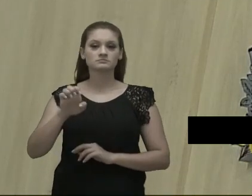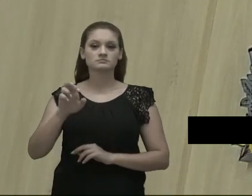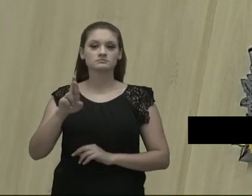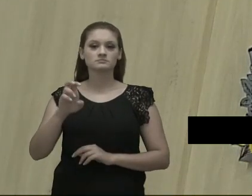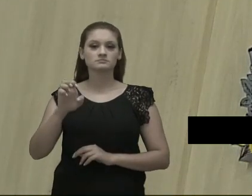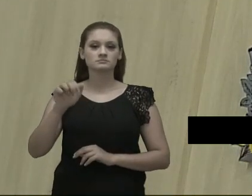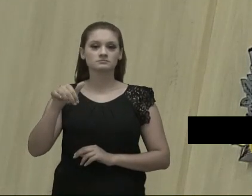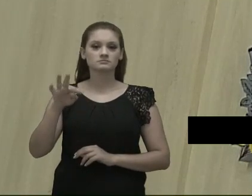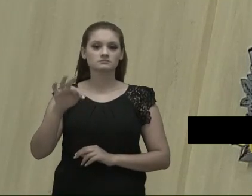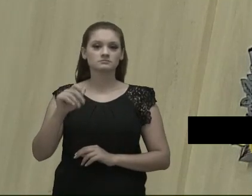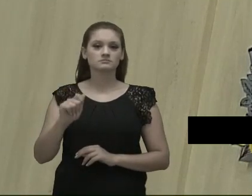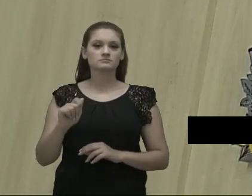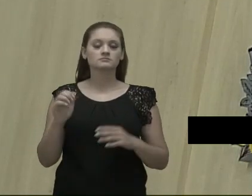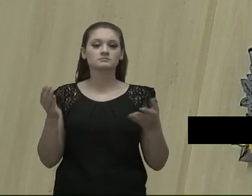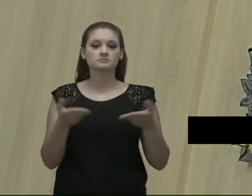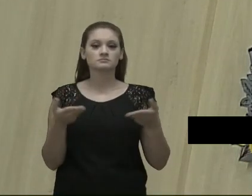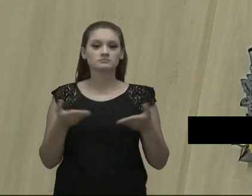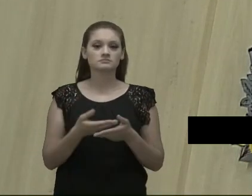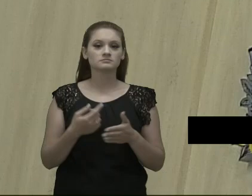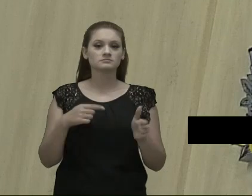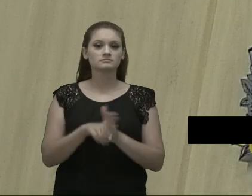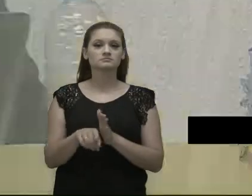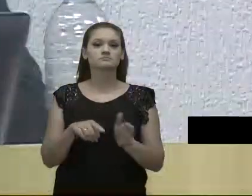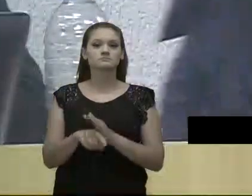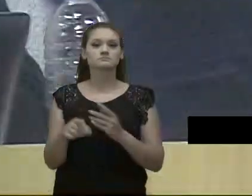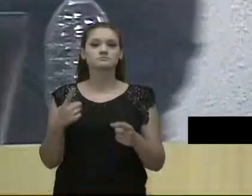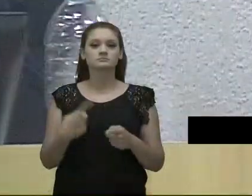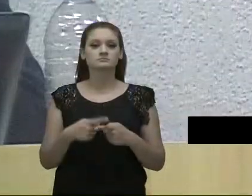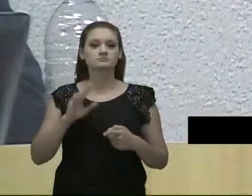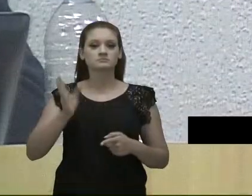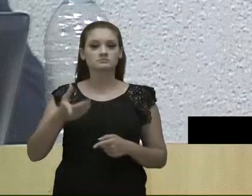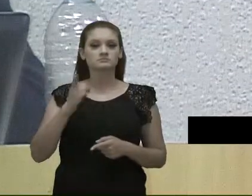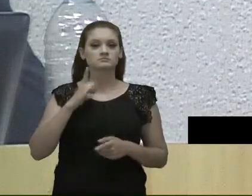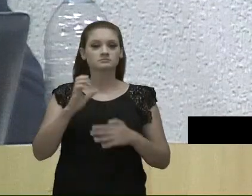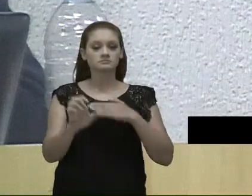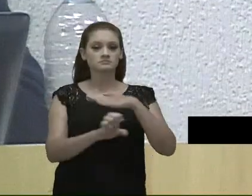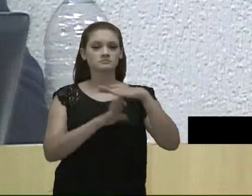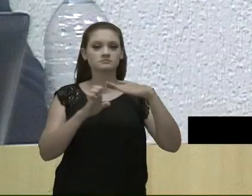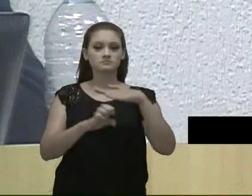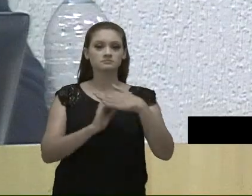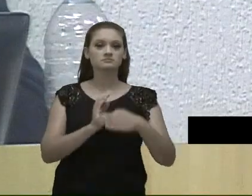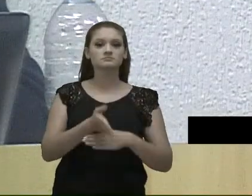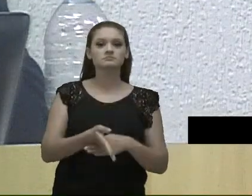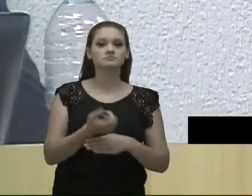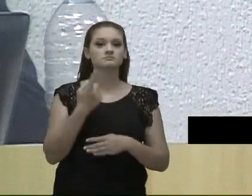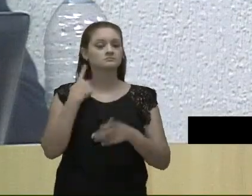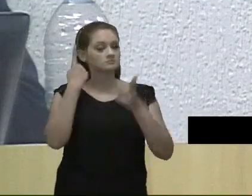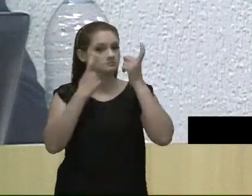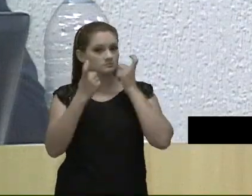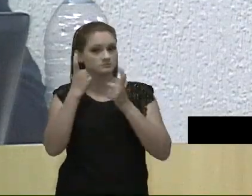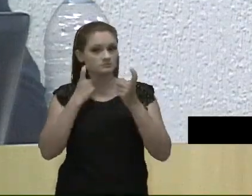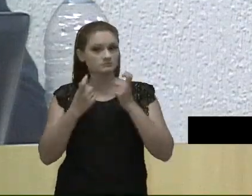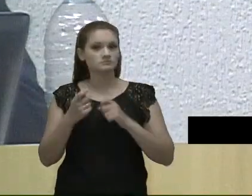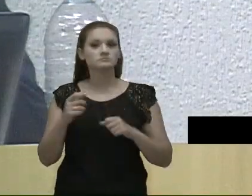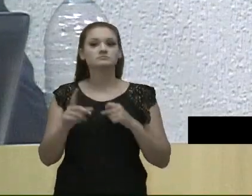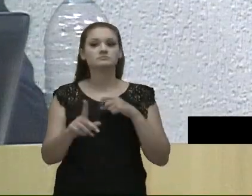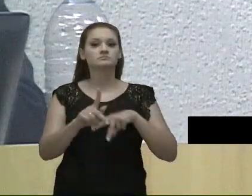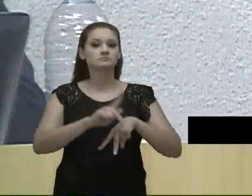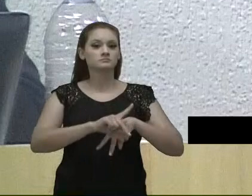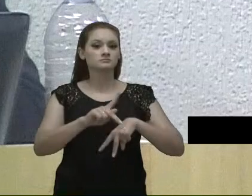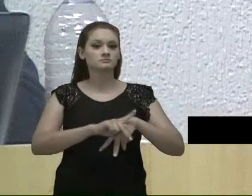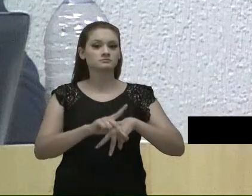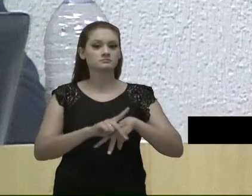hoje está aí, e perguntar, porque ela disse que já tinha uma outra empresa engrenada, porque eu tive a preocupação dos pacientes não ficarem